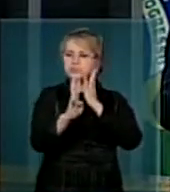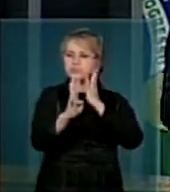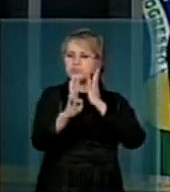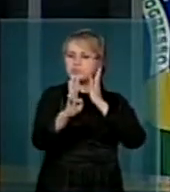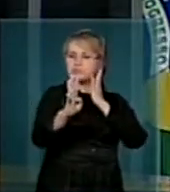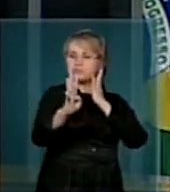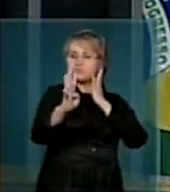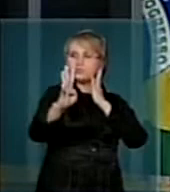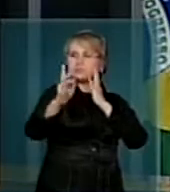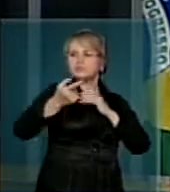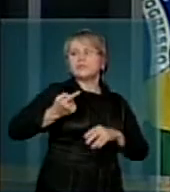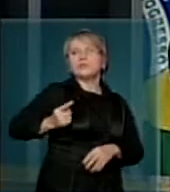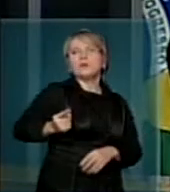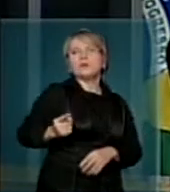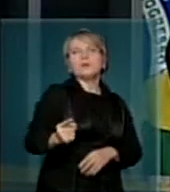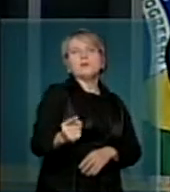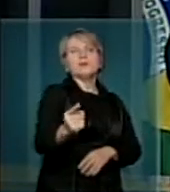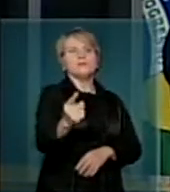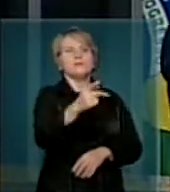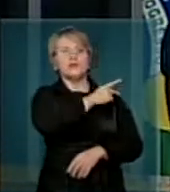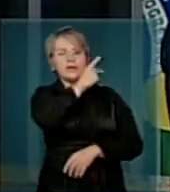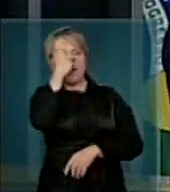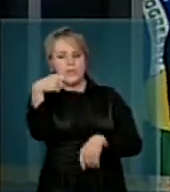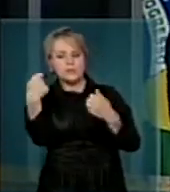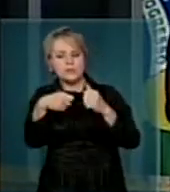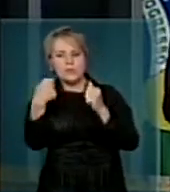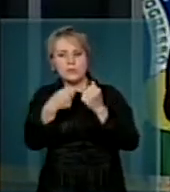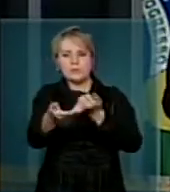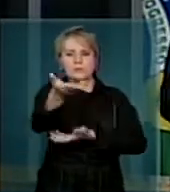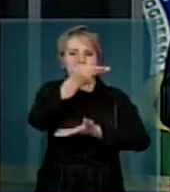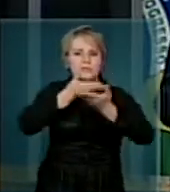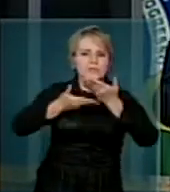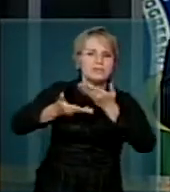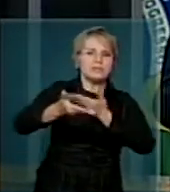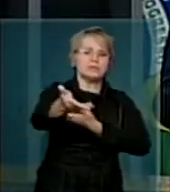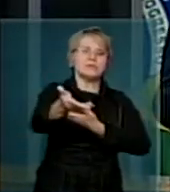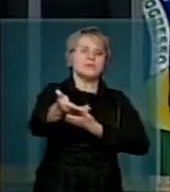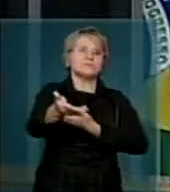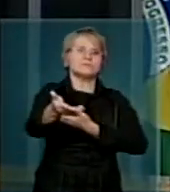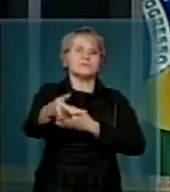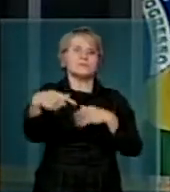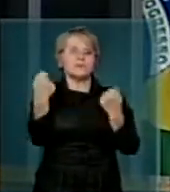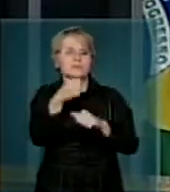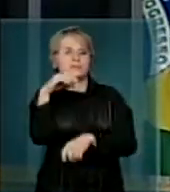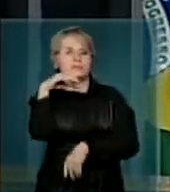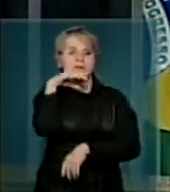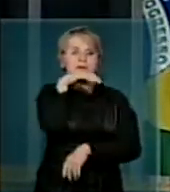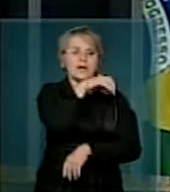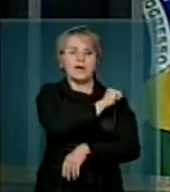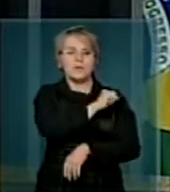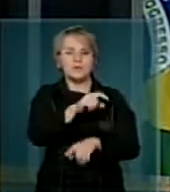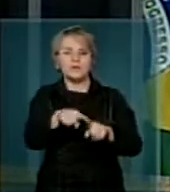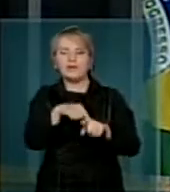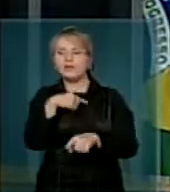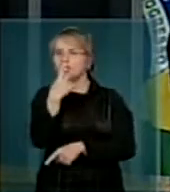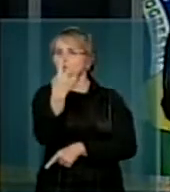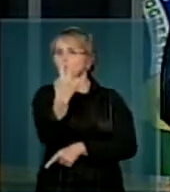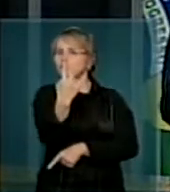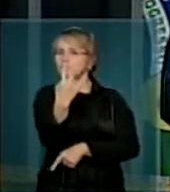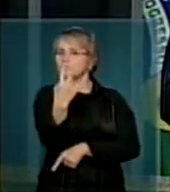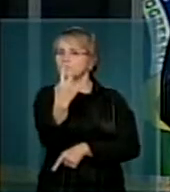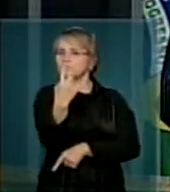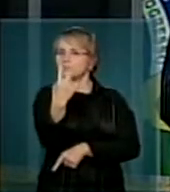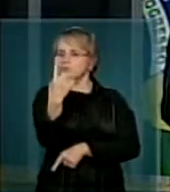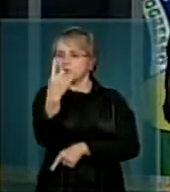desumanas, pessoas precisando de atendimento, pessoas demandando apenas por um terminal. Às vezes tem dois, três